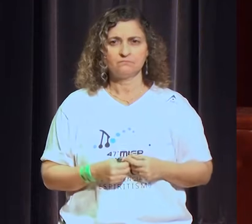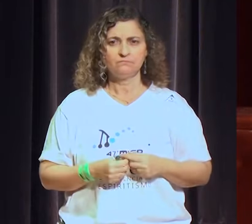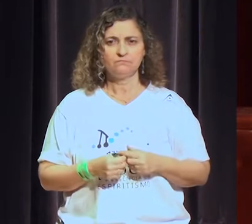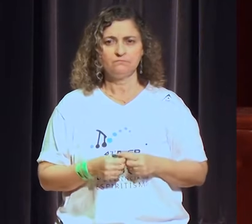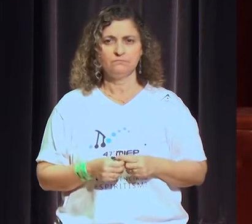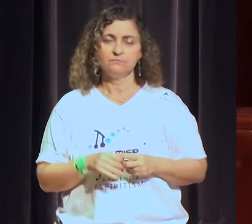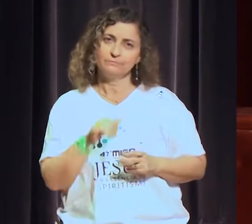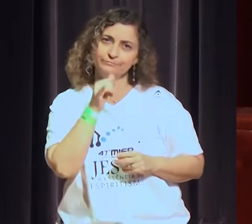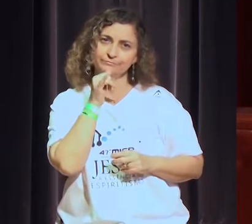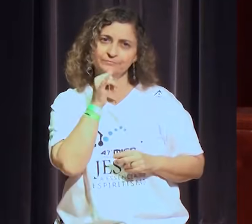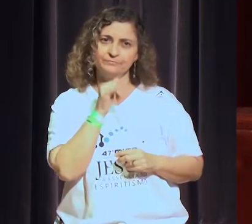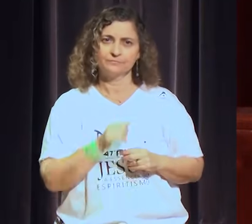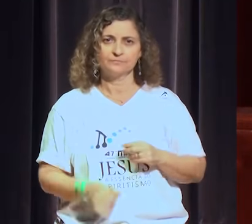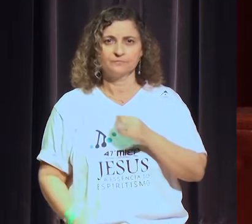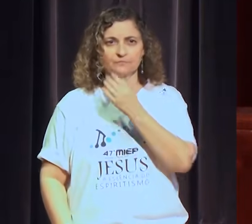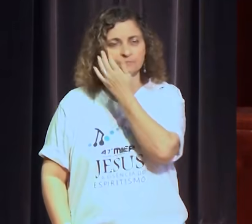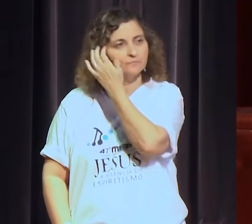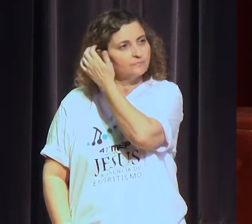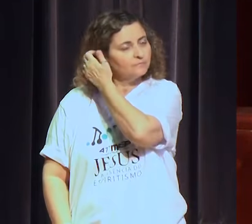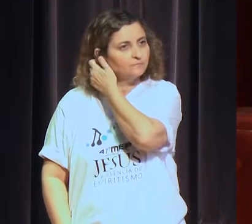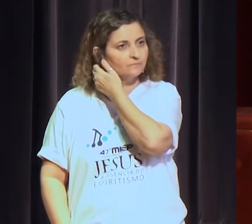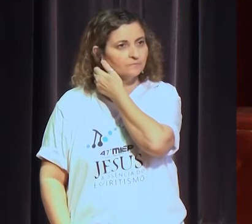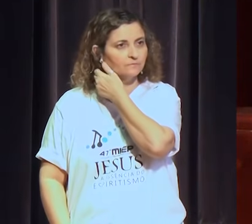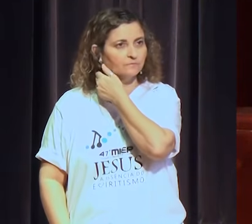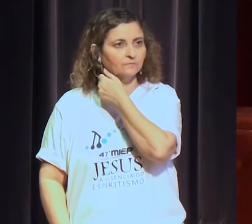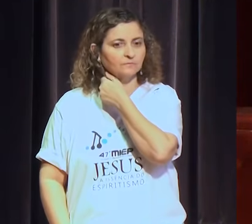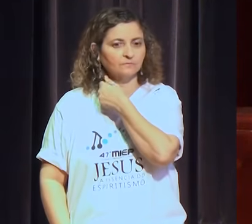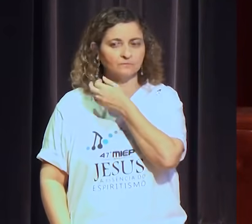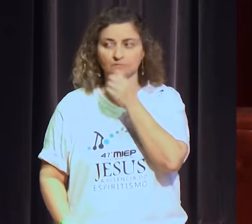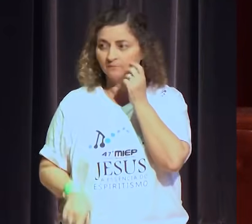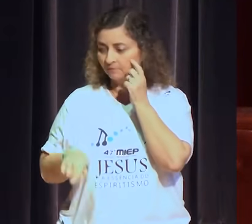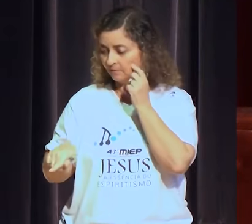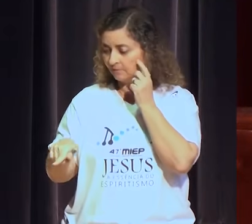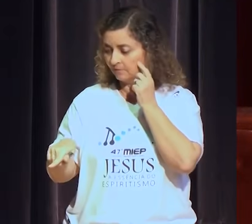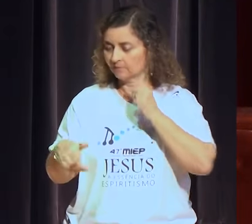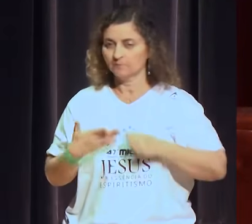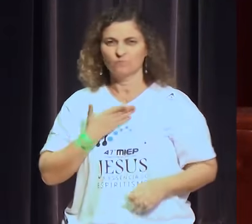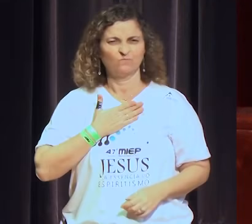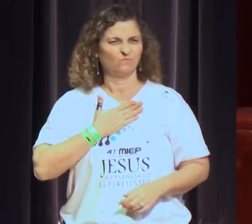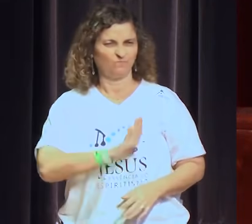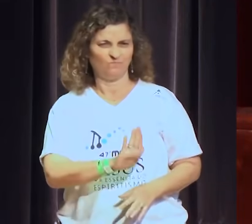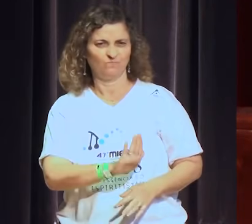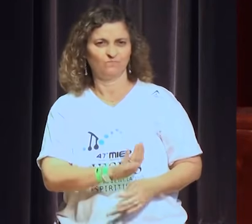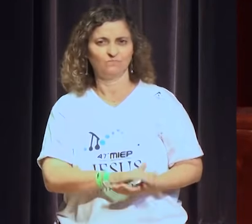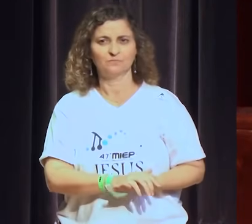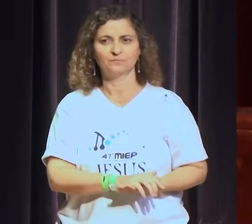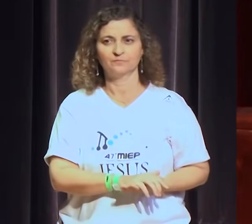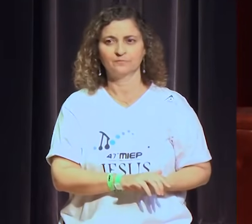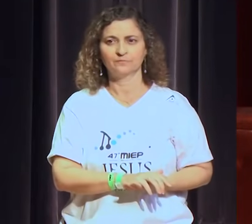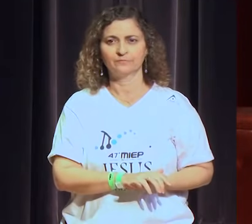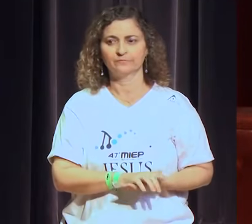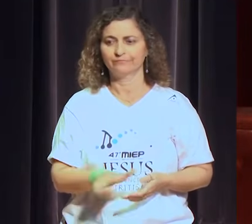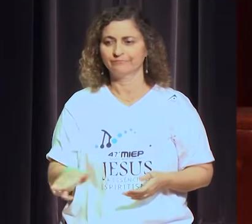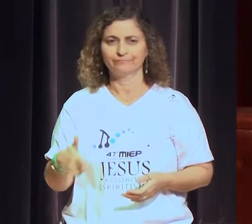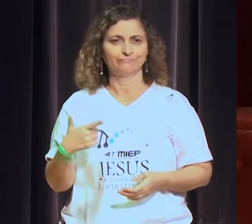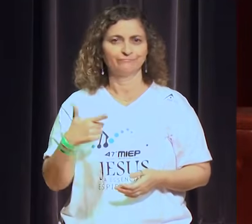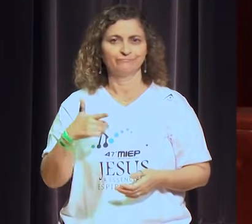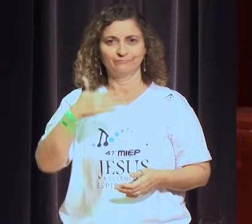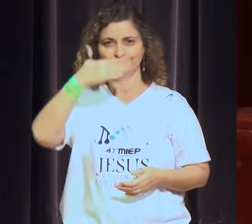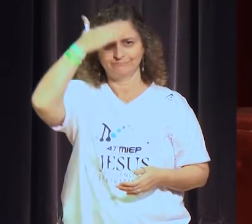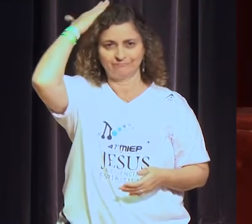Por exemplo, ele não suporta o fato dele não ter cabelo.